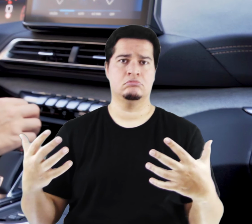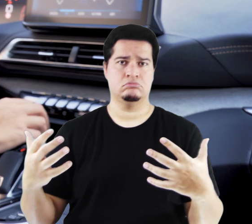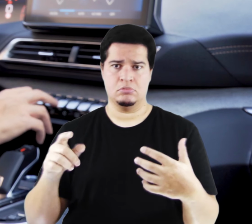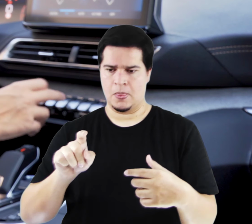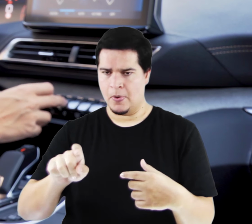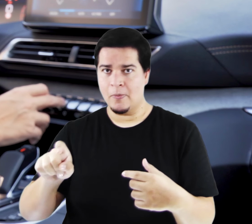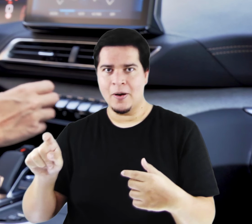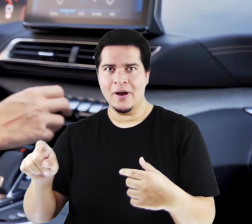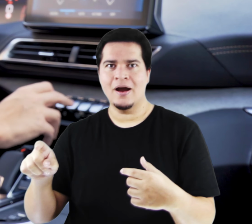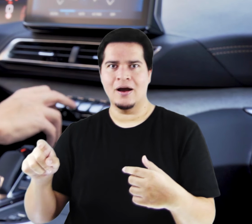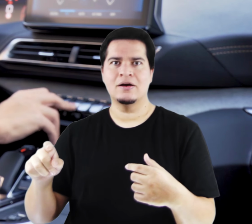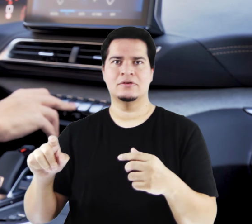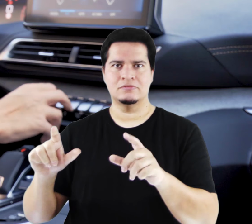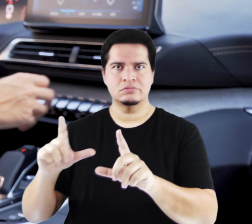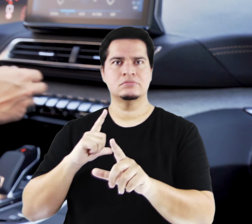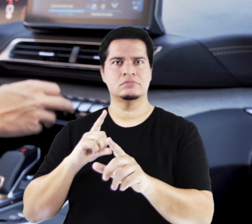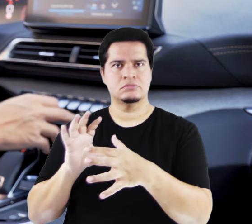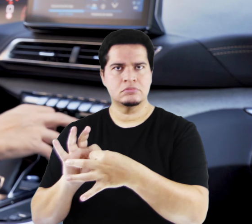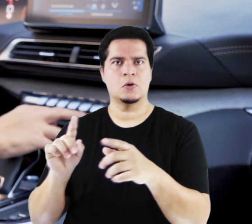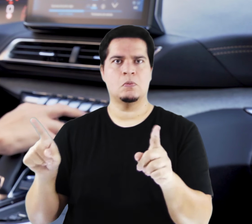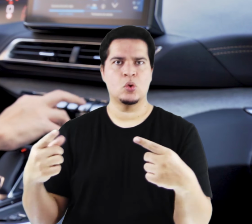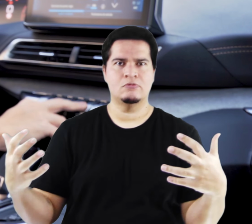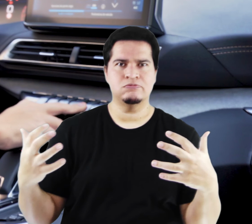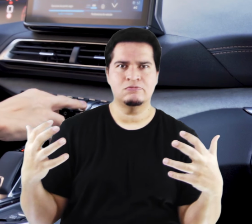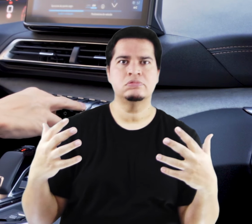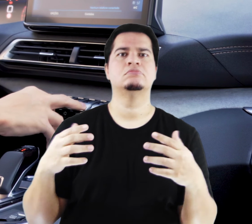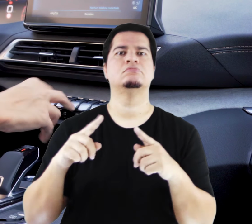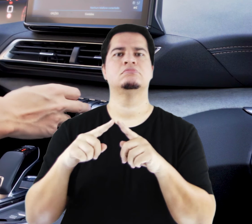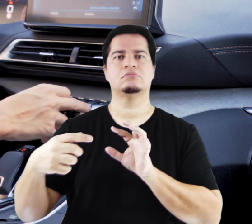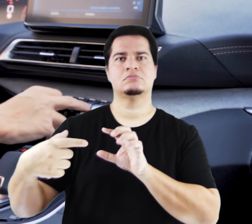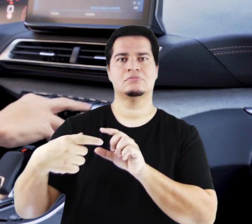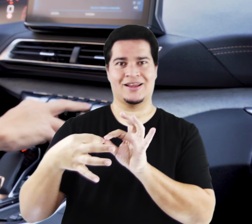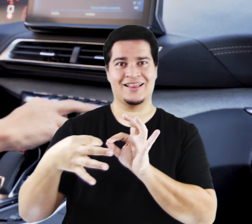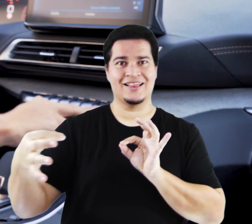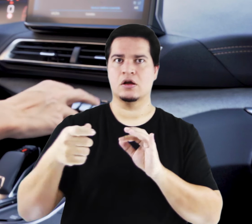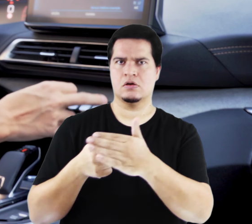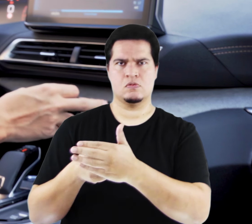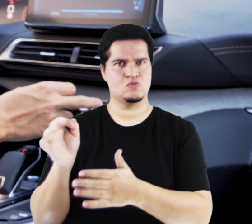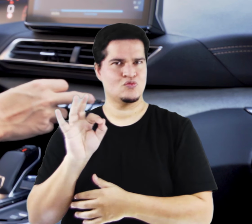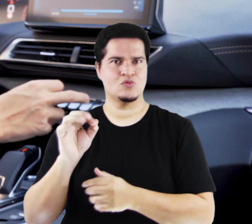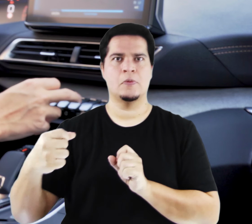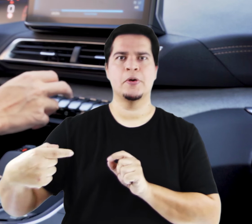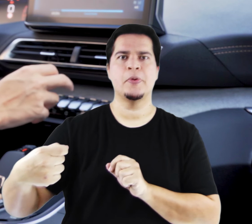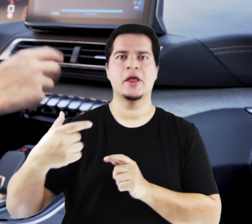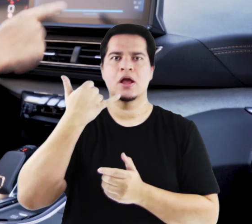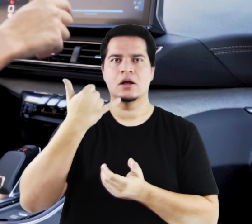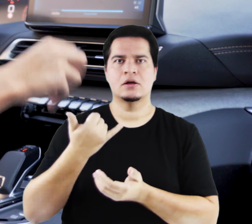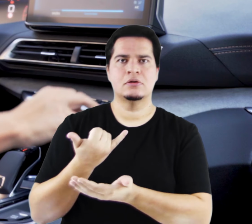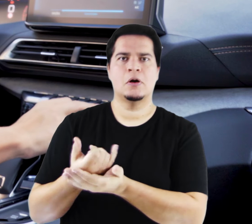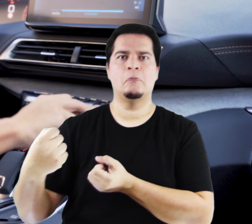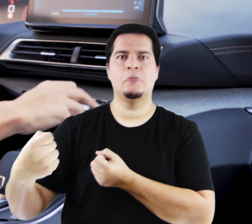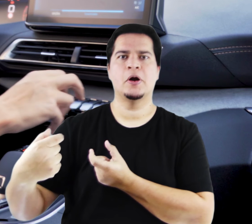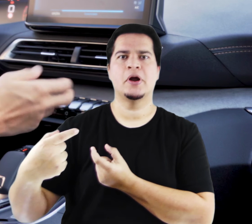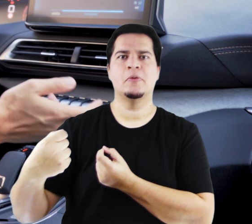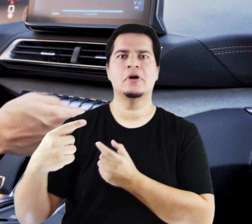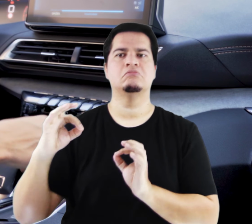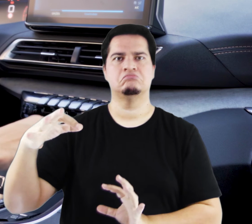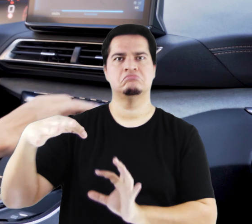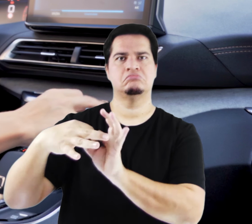aqui, navegador, aqui as funções do veículo, parte de telefone e conectividade, e aqui também está relacionado à